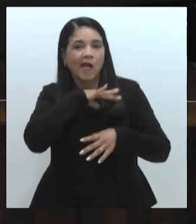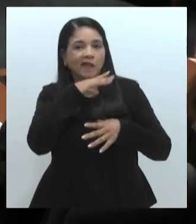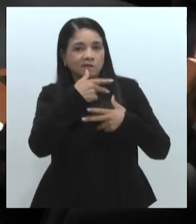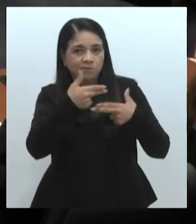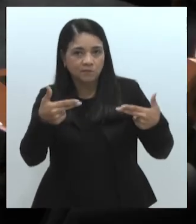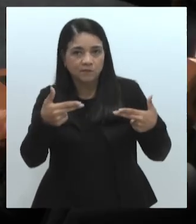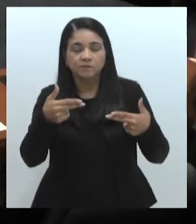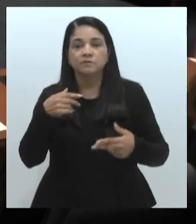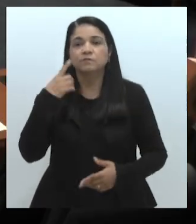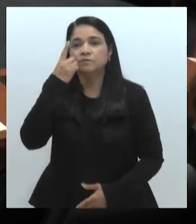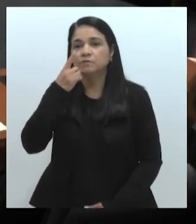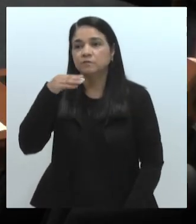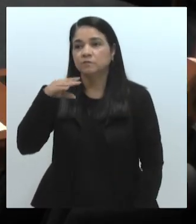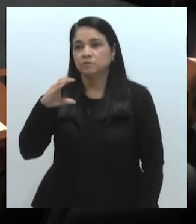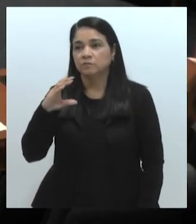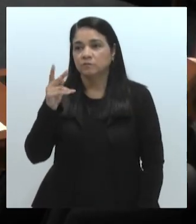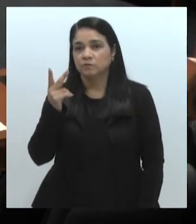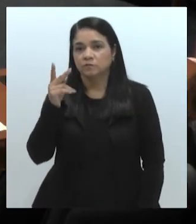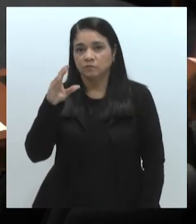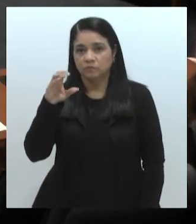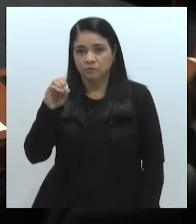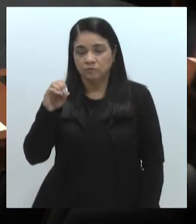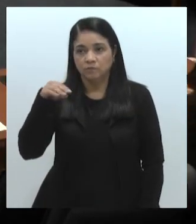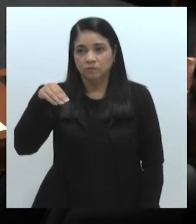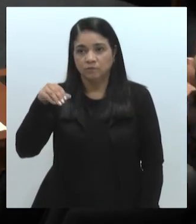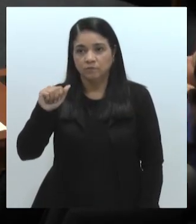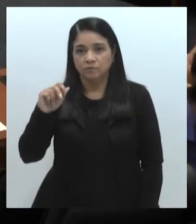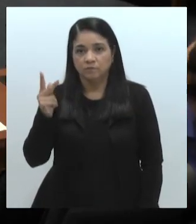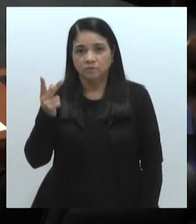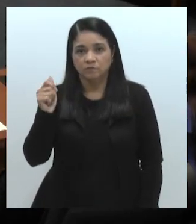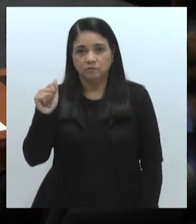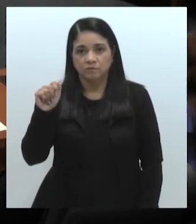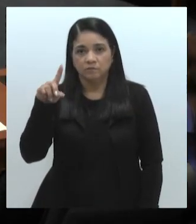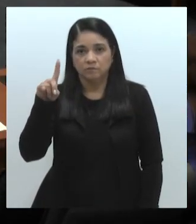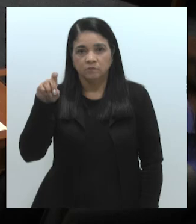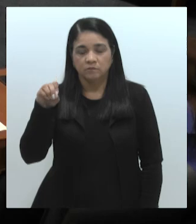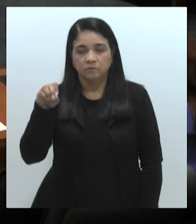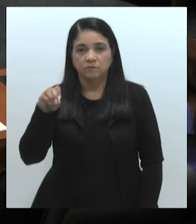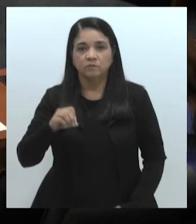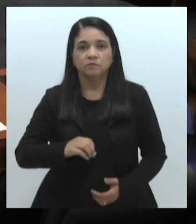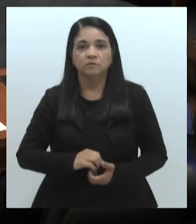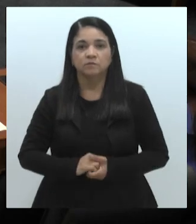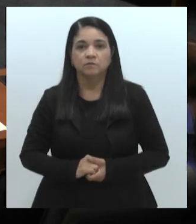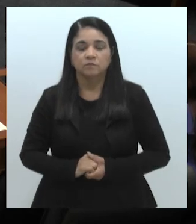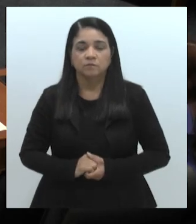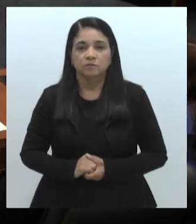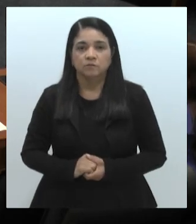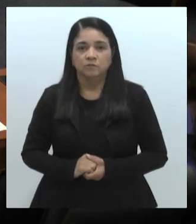Machado.